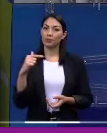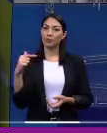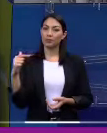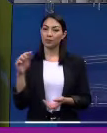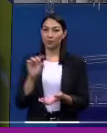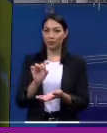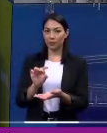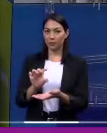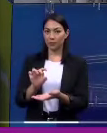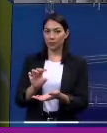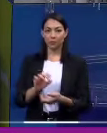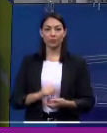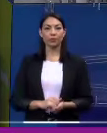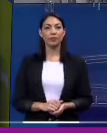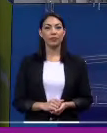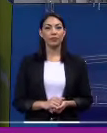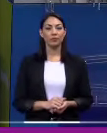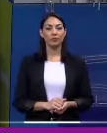1977 da Loto Fácil.